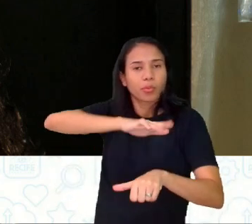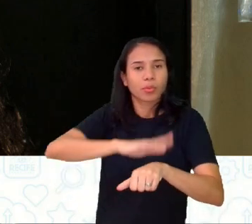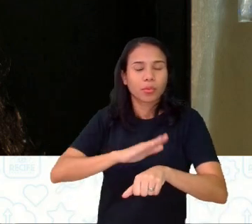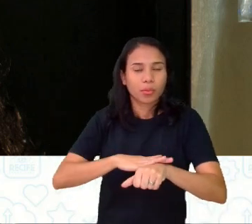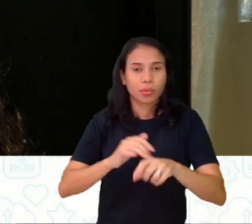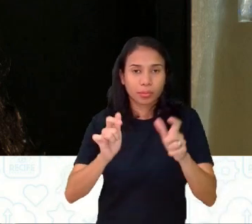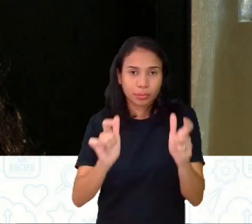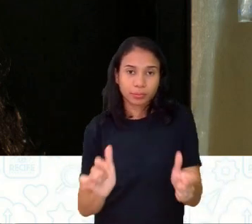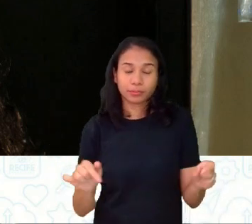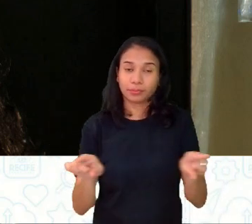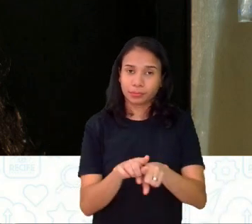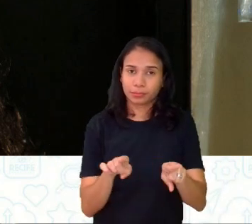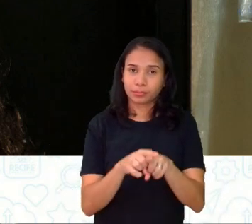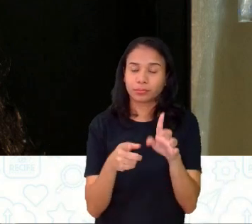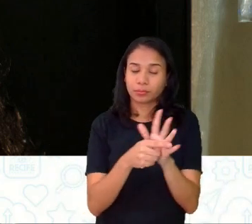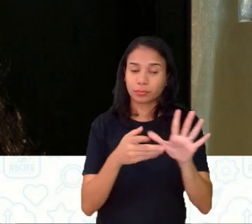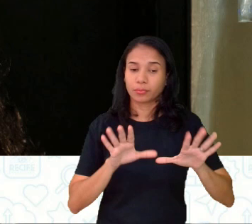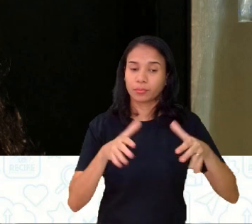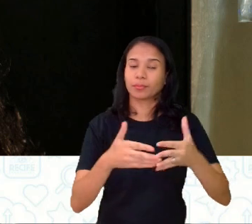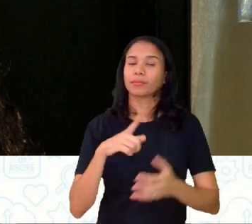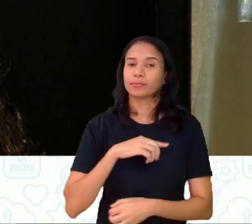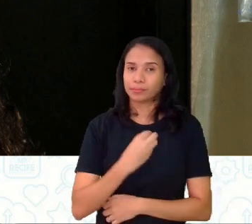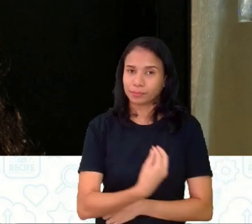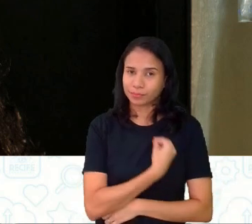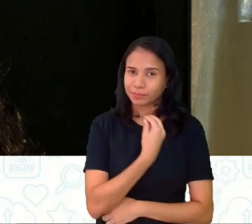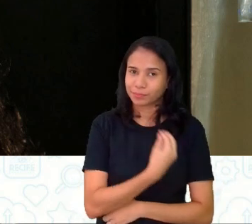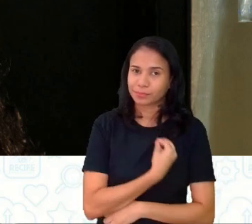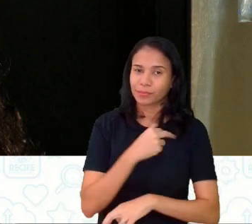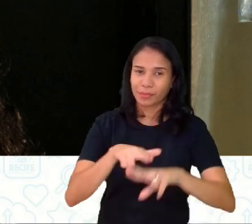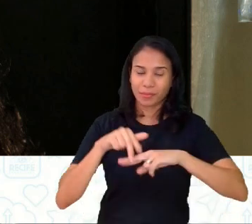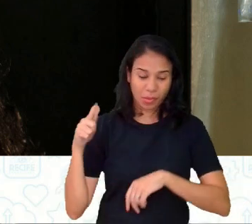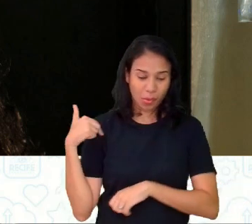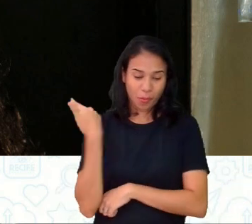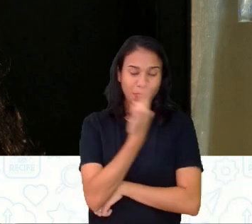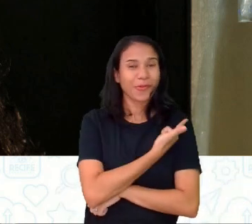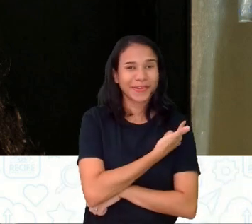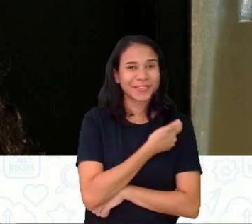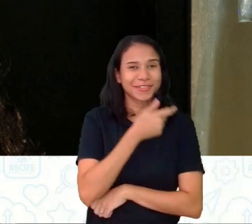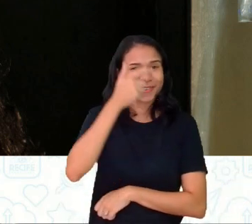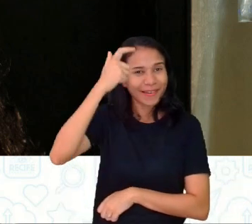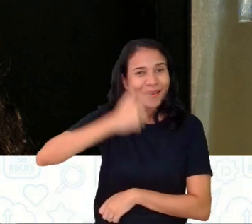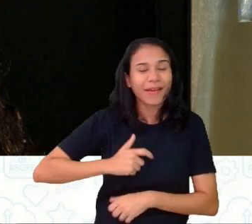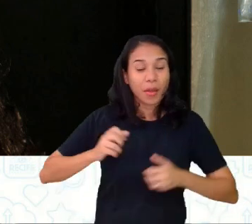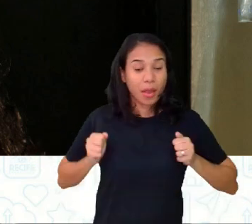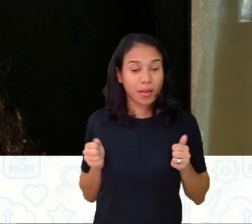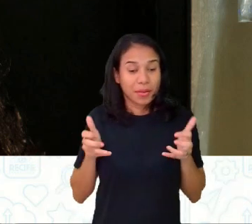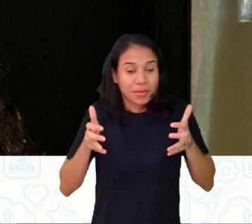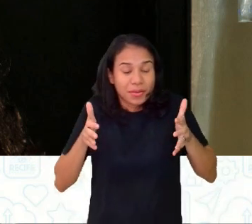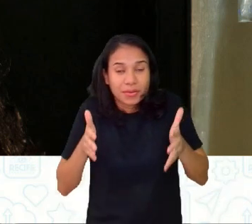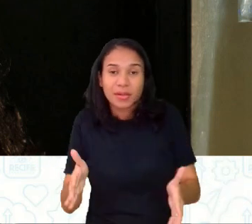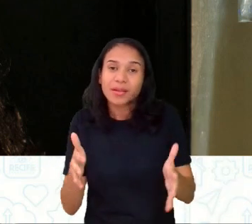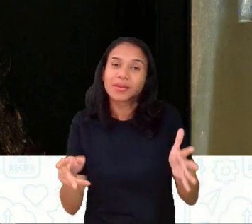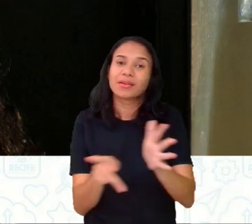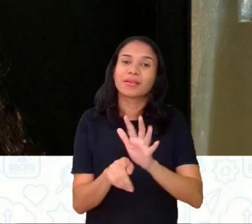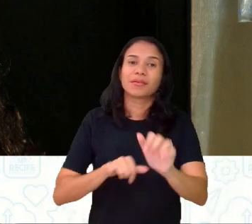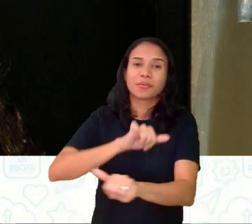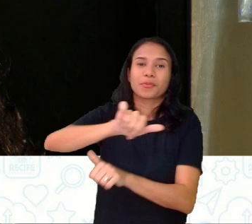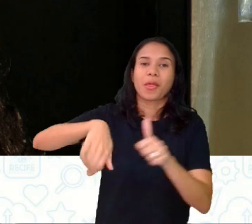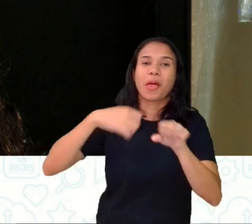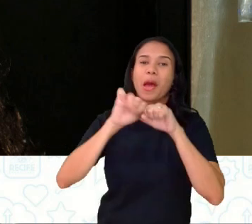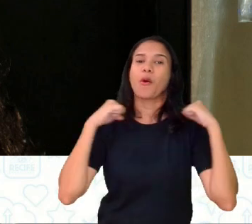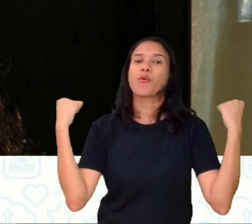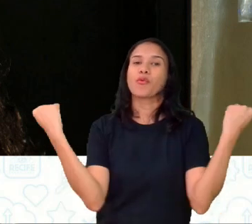certo? Inclusive a comunidade onde você mora. E nós somos esses agentes, né, autores sociais,